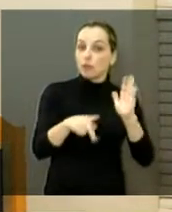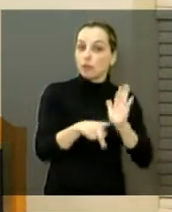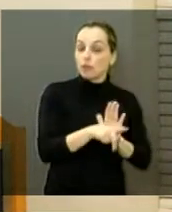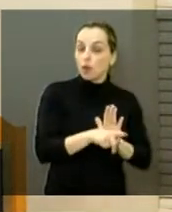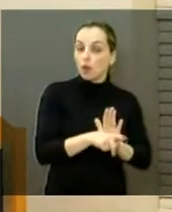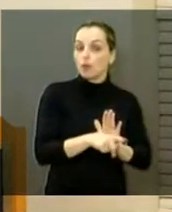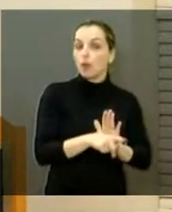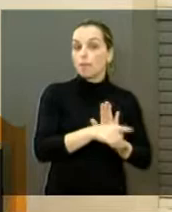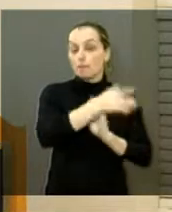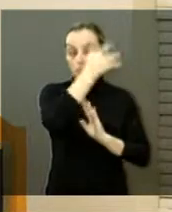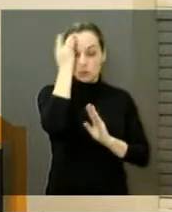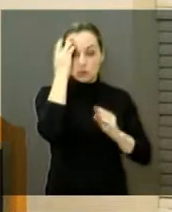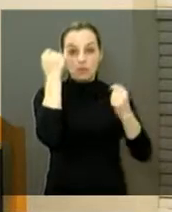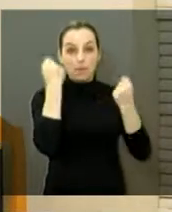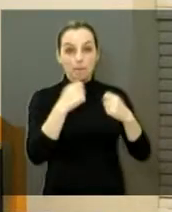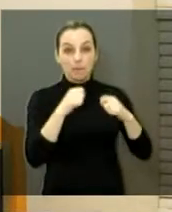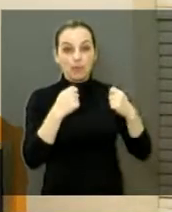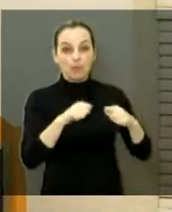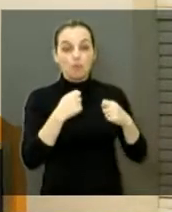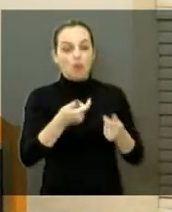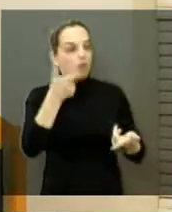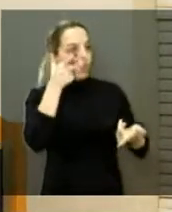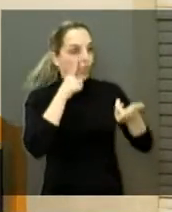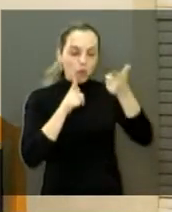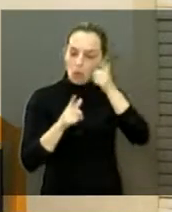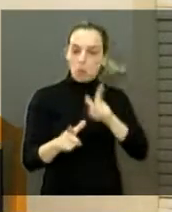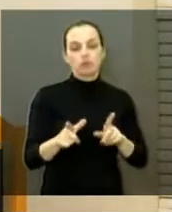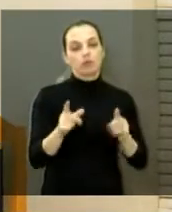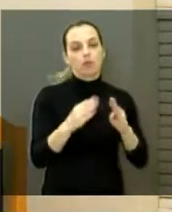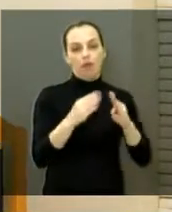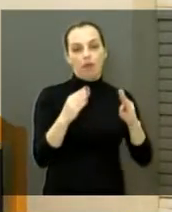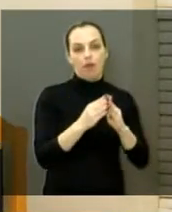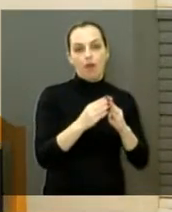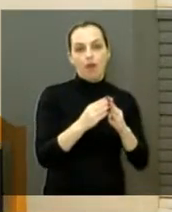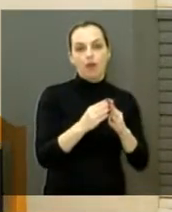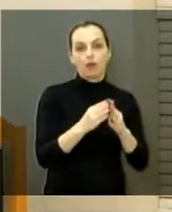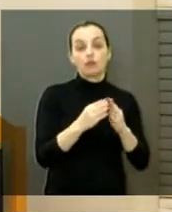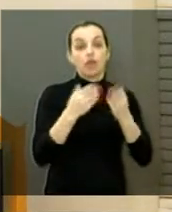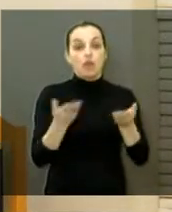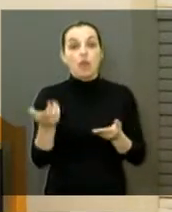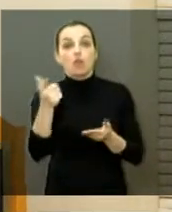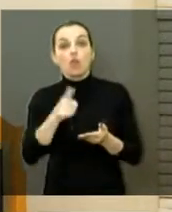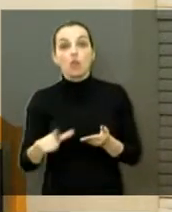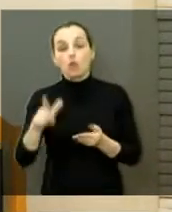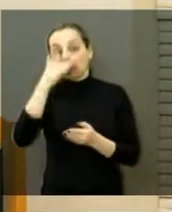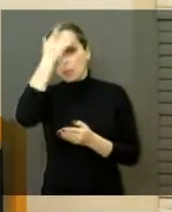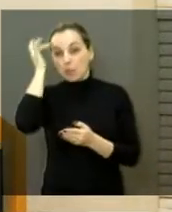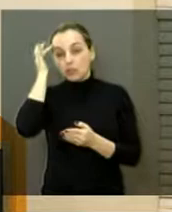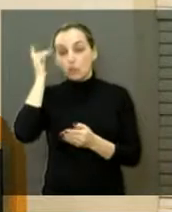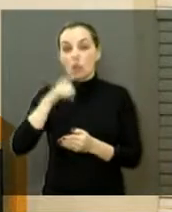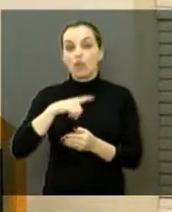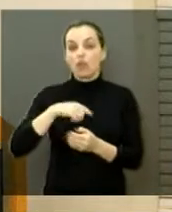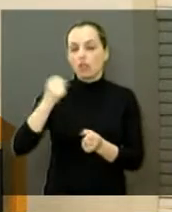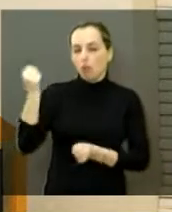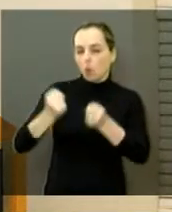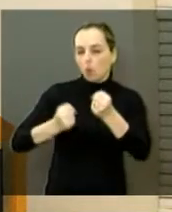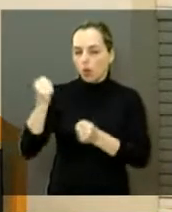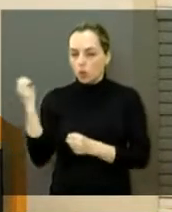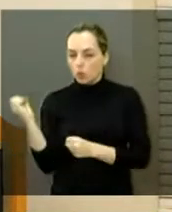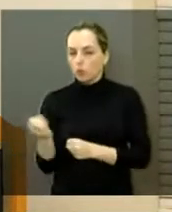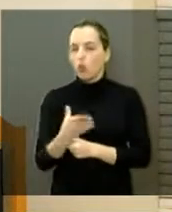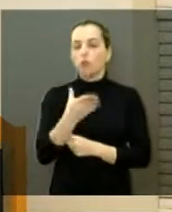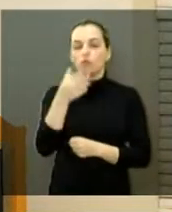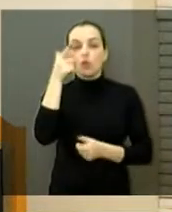né? Pessoa que precisa não ser contemplada, e eu não sei como é que pode uma pessoa que tem Hilux na garagem, uma casa no Vale